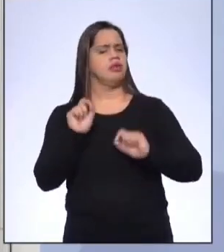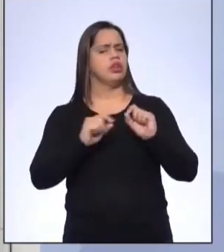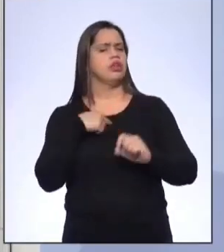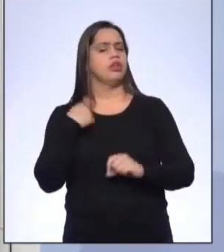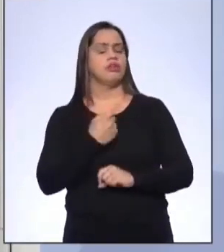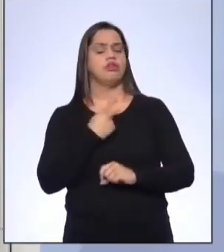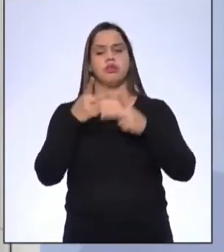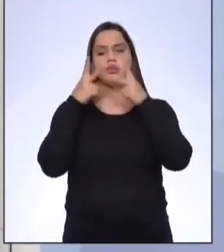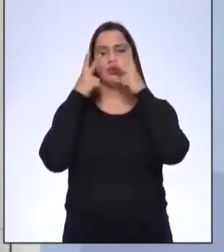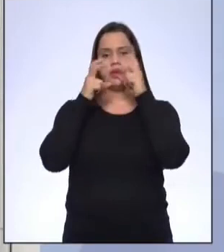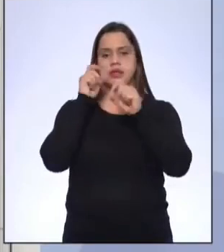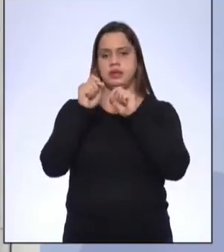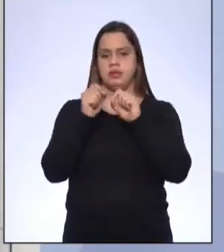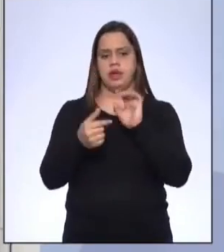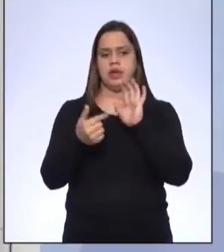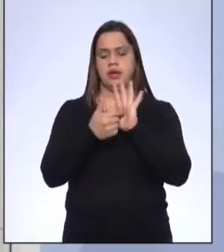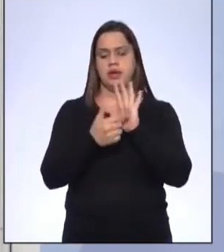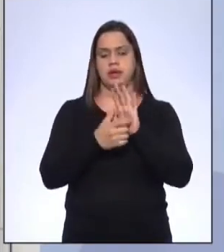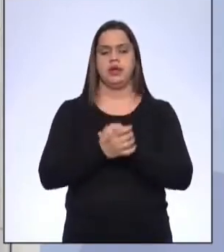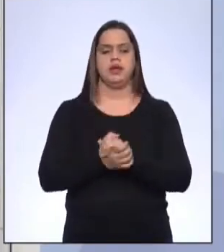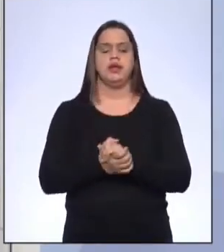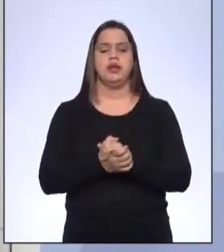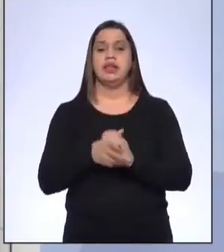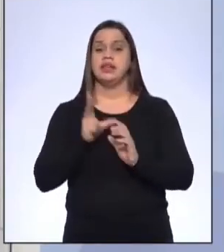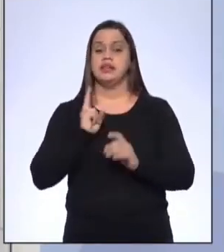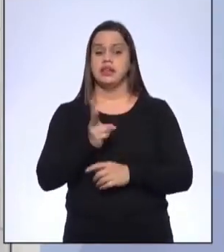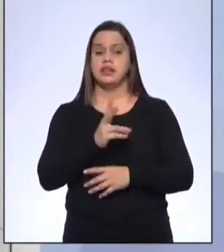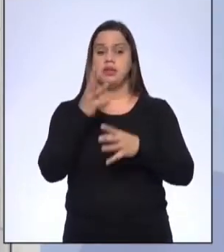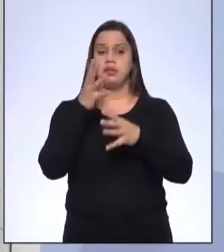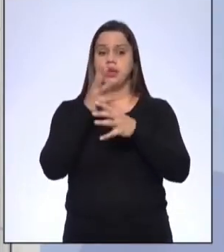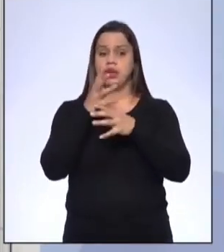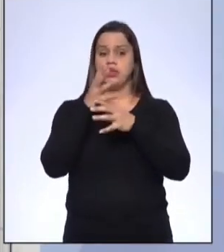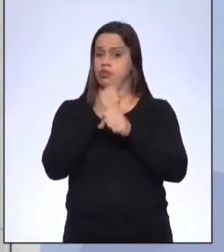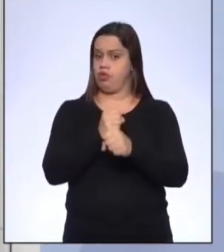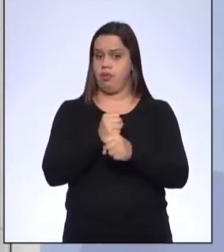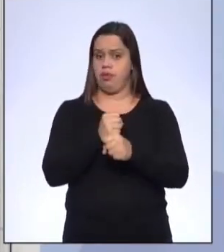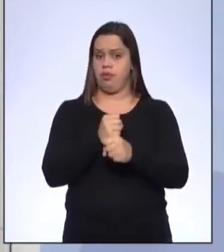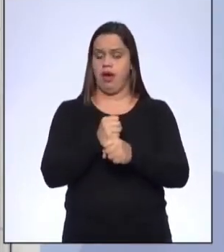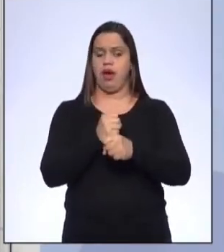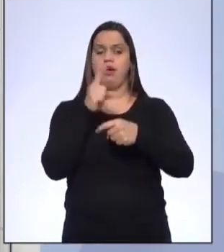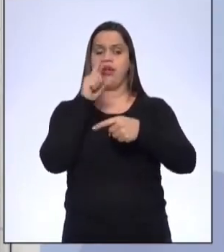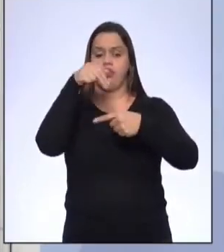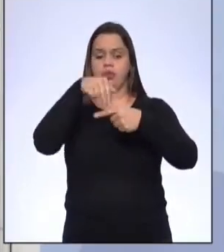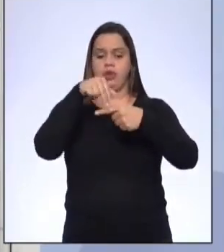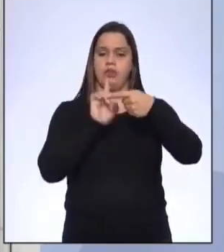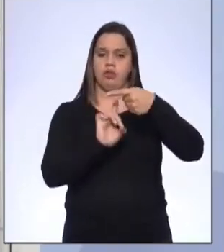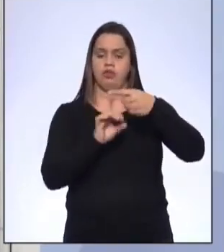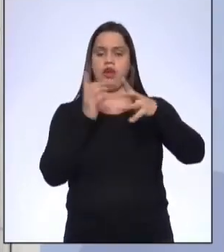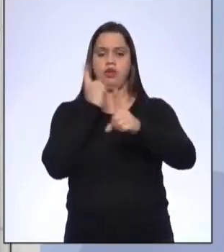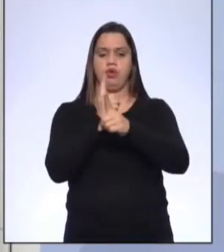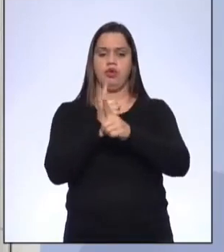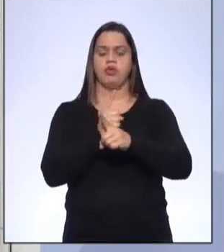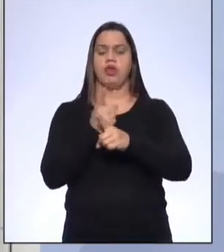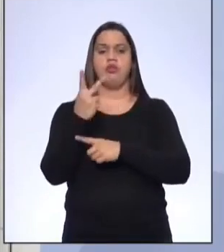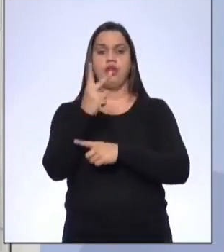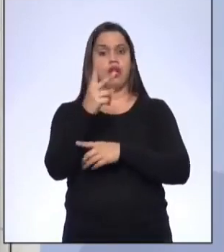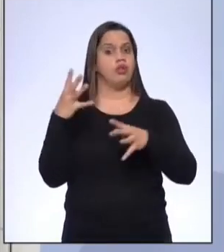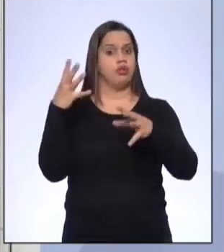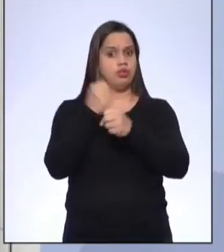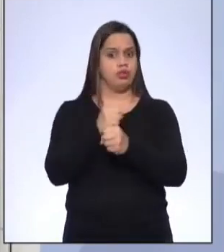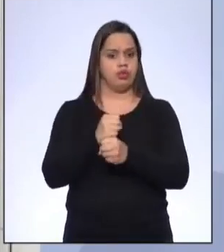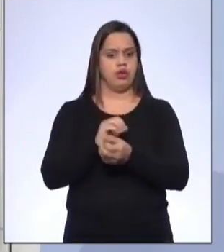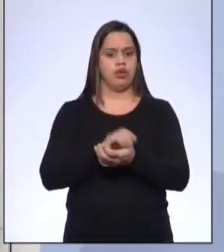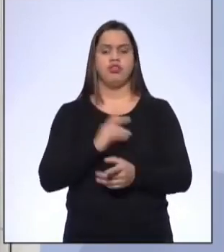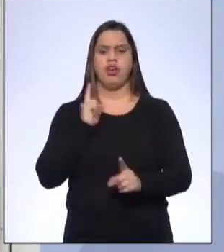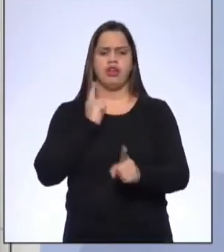ó? Toda vez que você somar o numerador e o denominador, você vai encontrar o valor total, certo? Já chegamos aonde aqui? Chegamos no